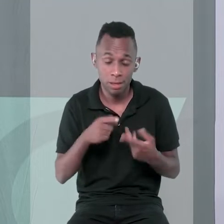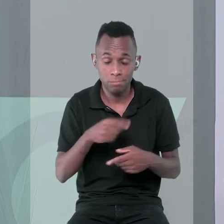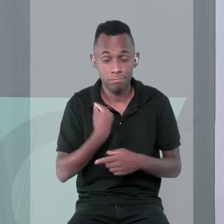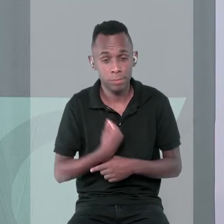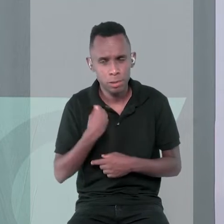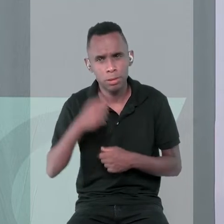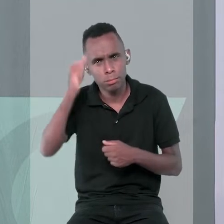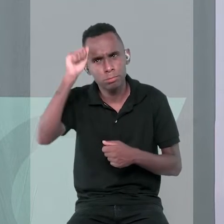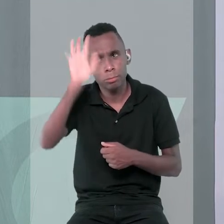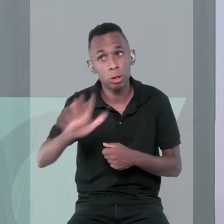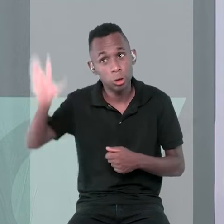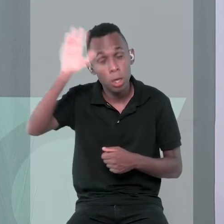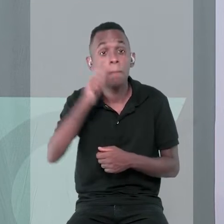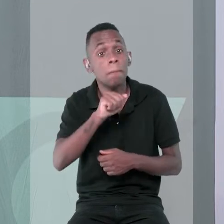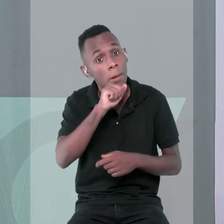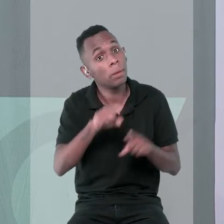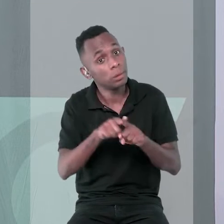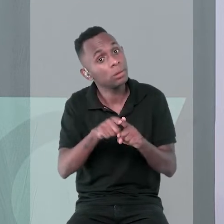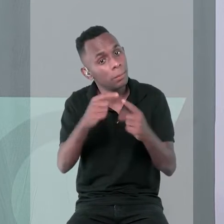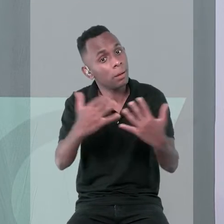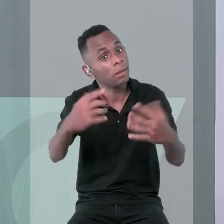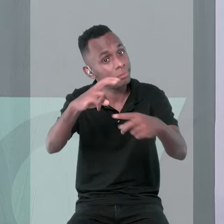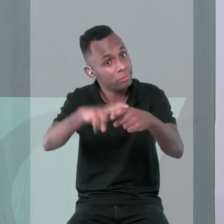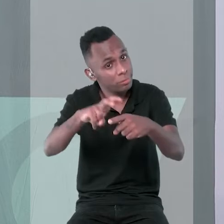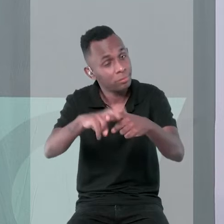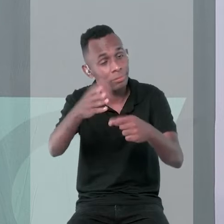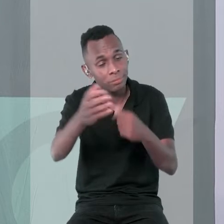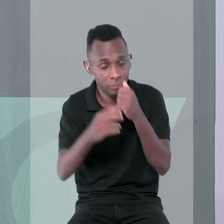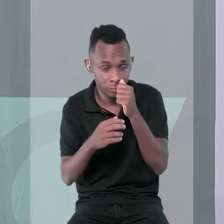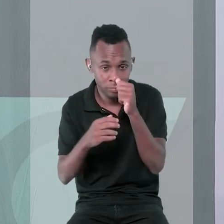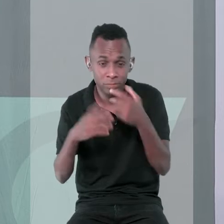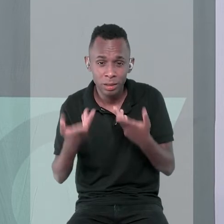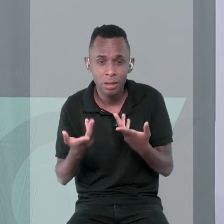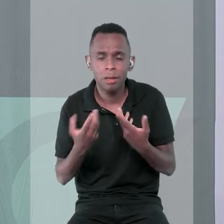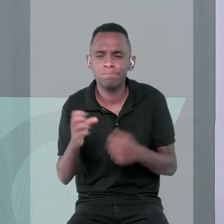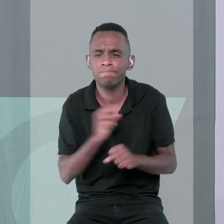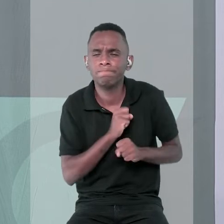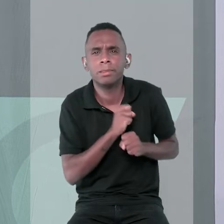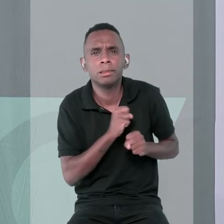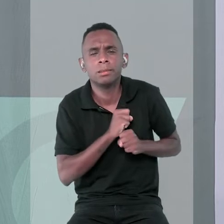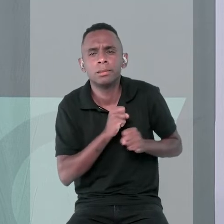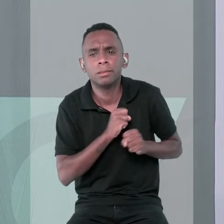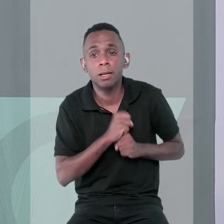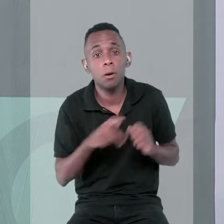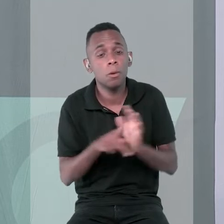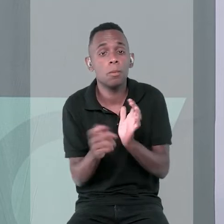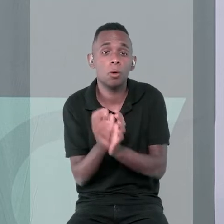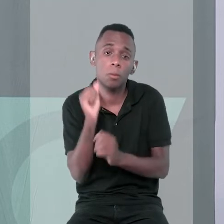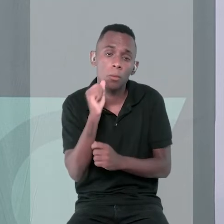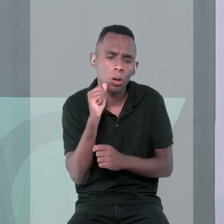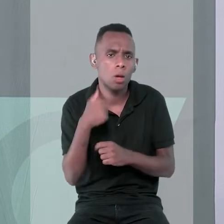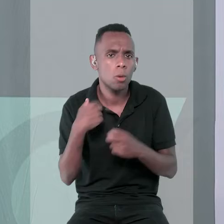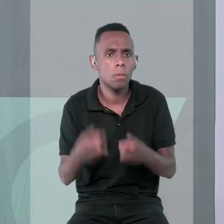parte do imaginário, até da minha mãe, que inclusive está aí, ó, a dona Adriene. E era uma paixão assim, das mulheres em geral,